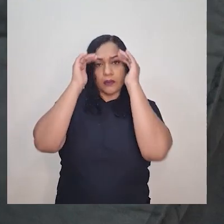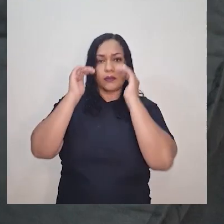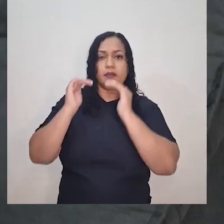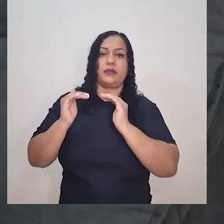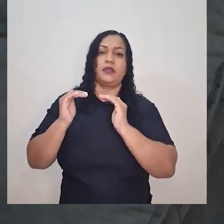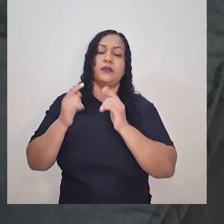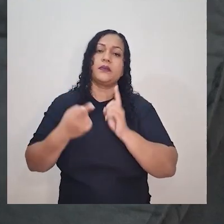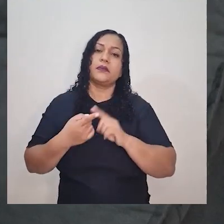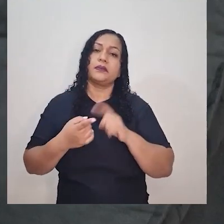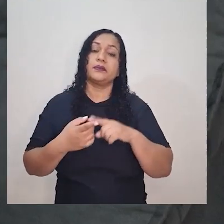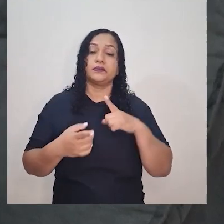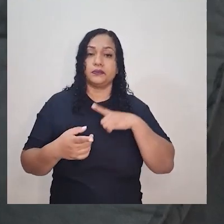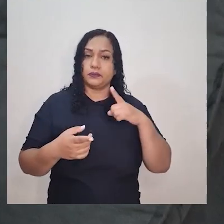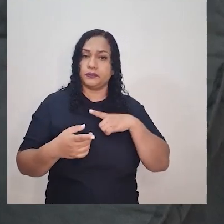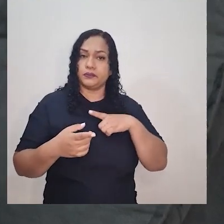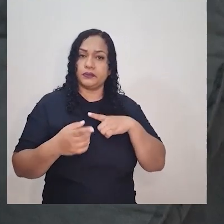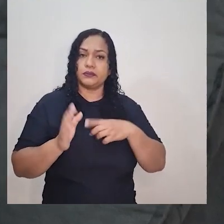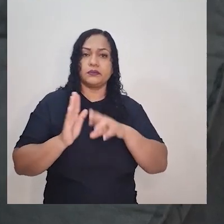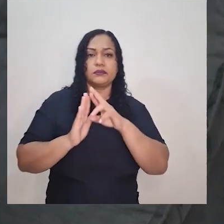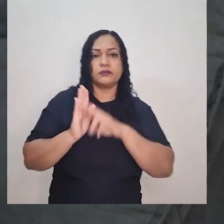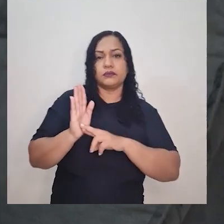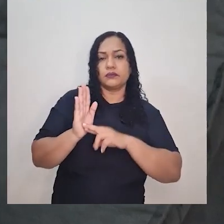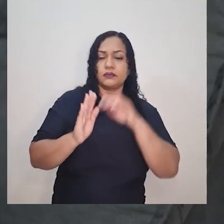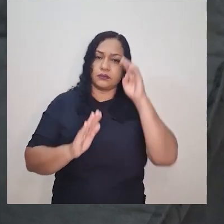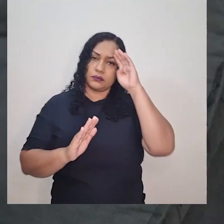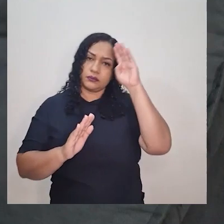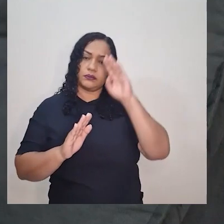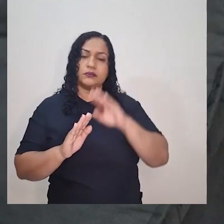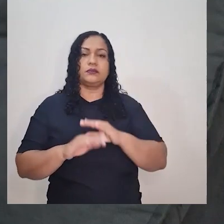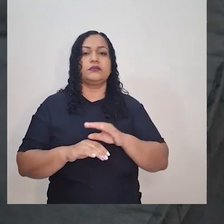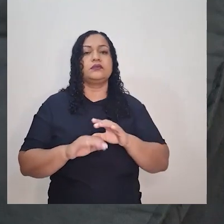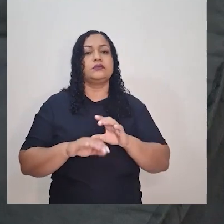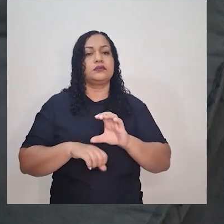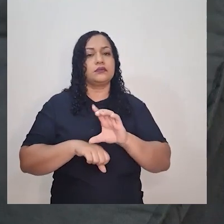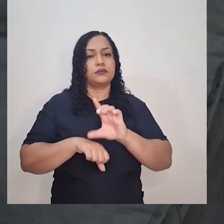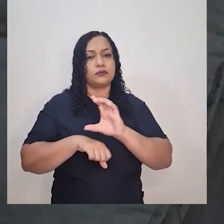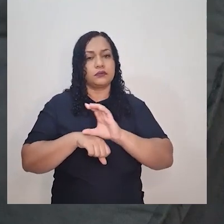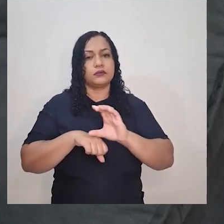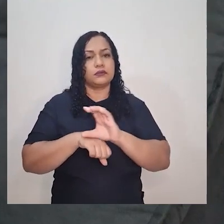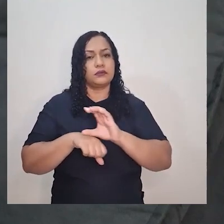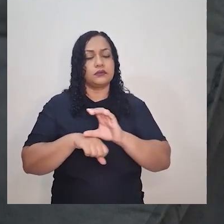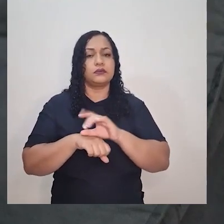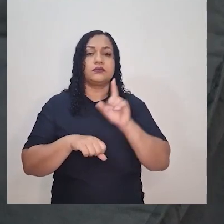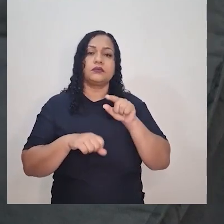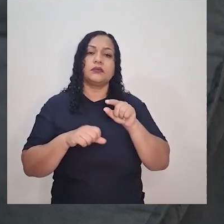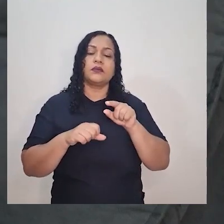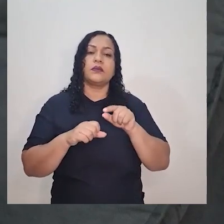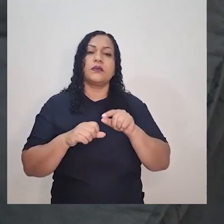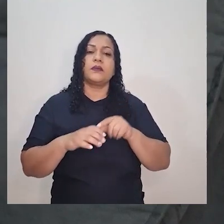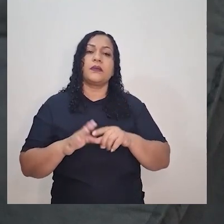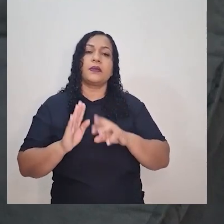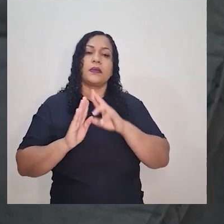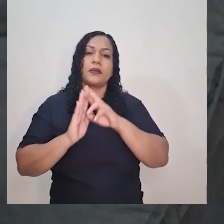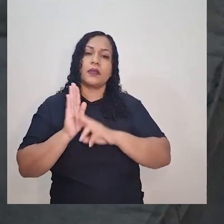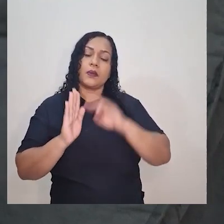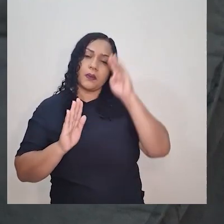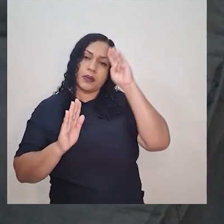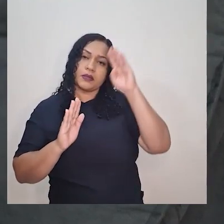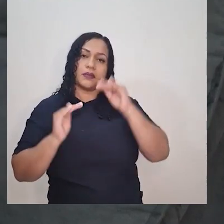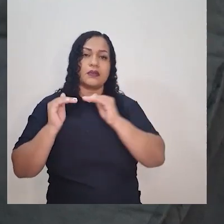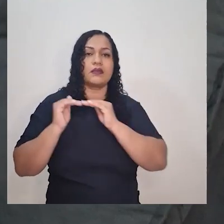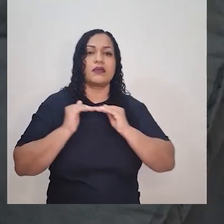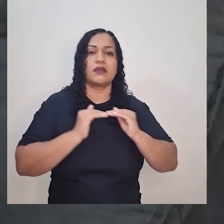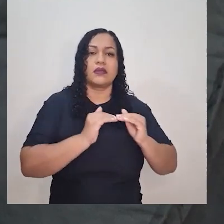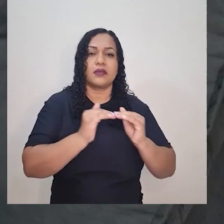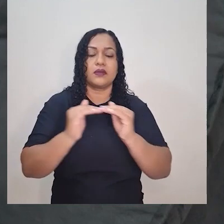Logo porque nós temos princípios constitucionais, né? Um deles é o princípio da igualdade. Todos os alunos eles